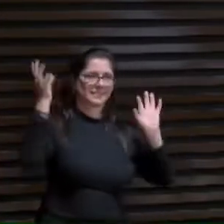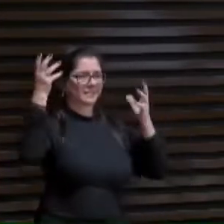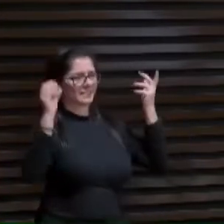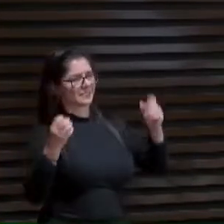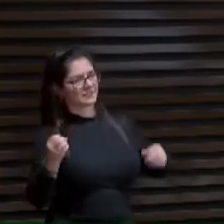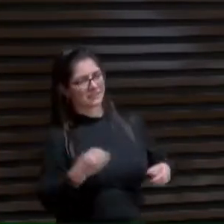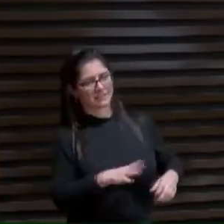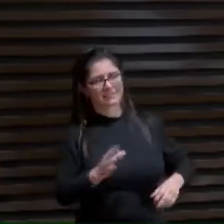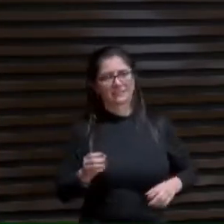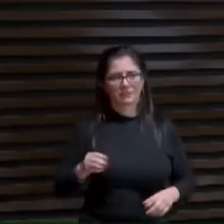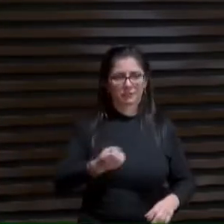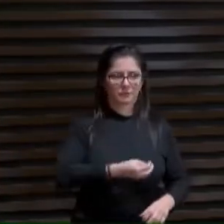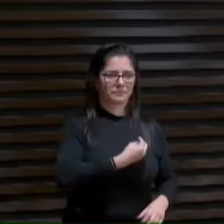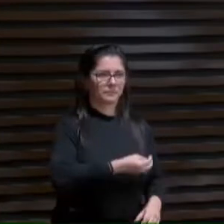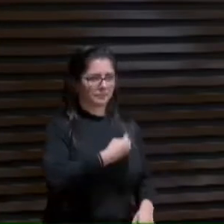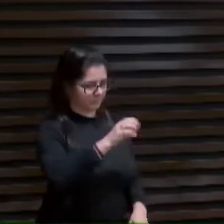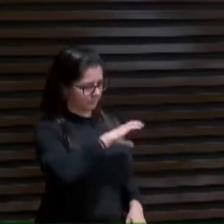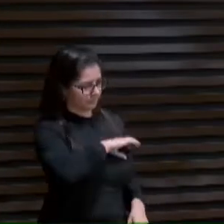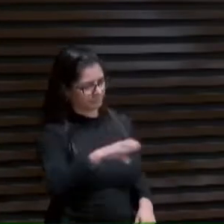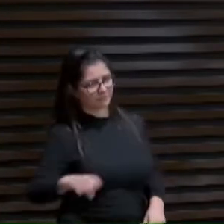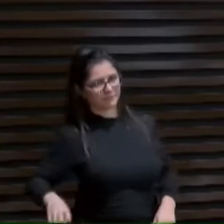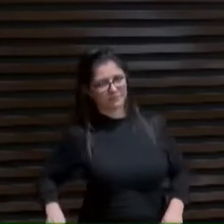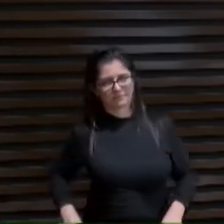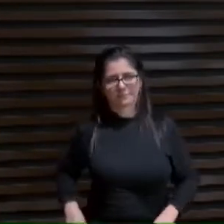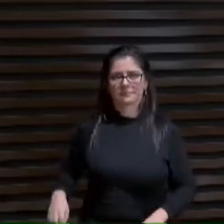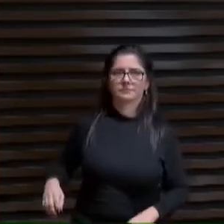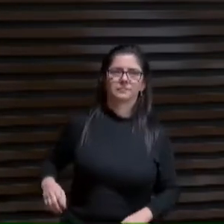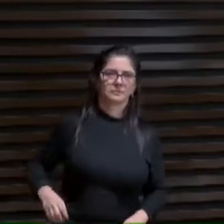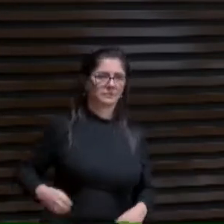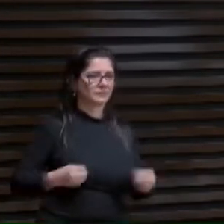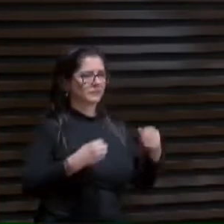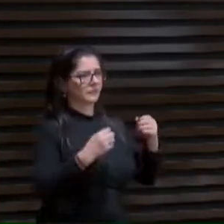pode glorificar ao Senhor. Vamos juntos louvar ao Senhor.